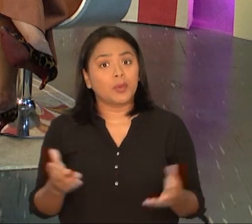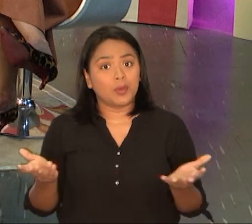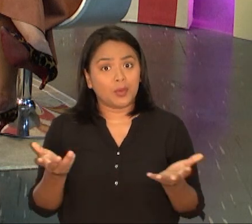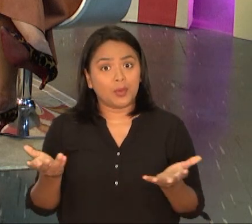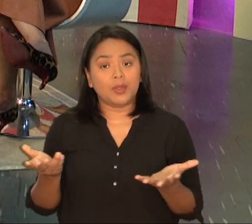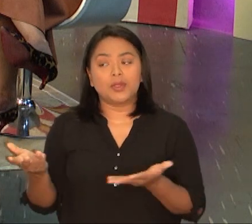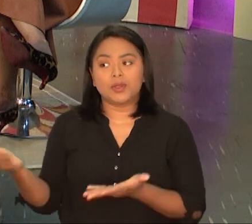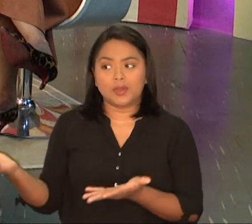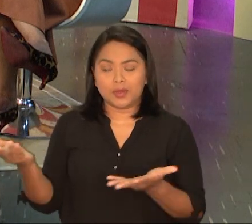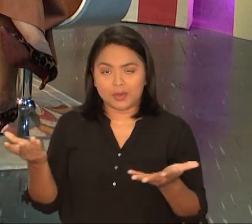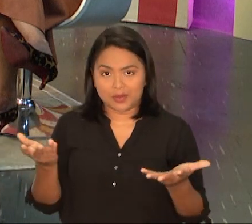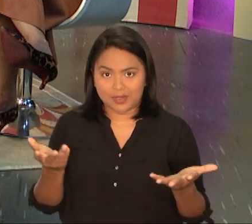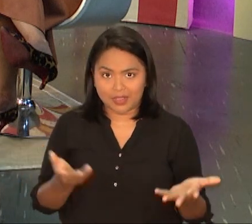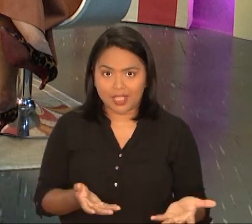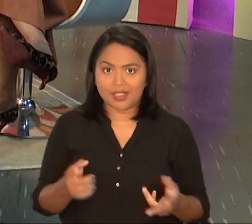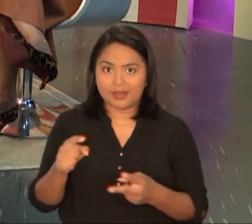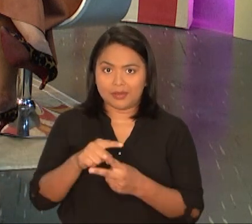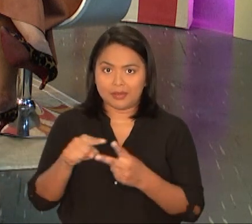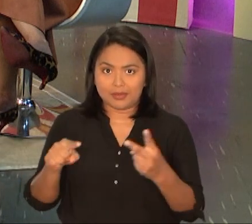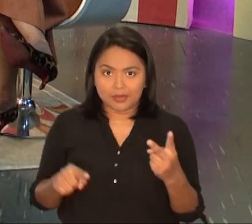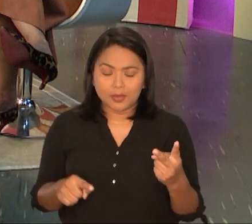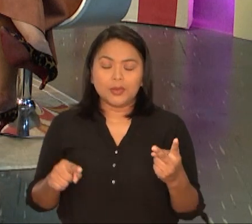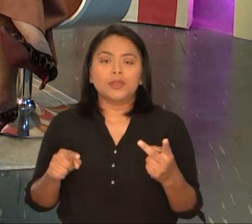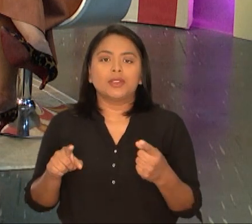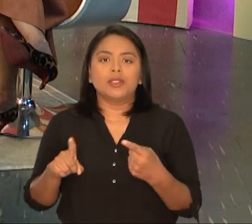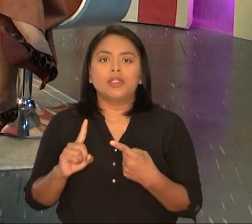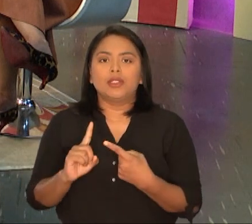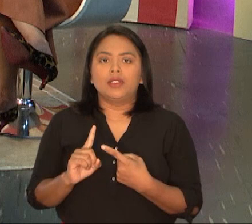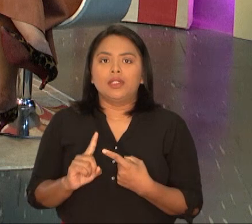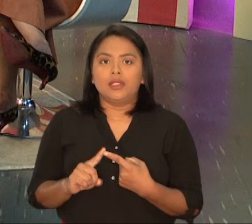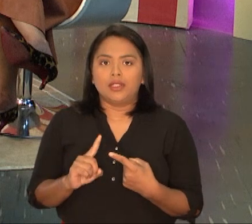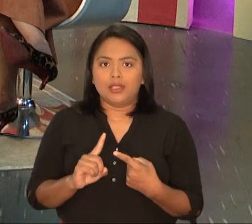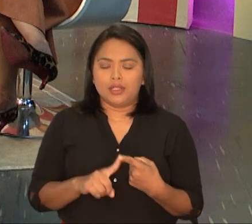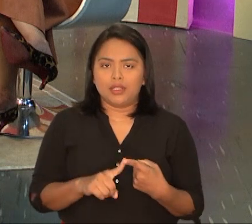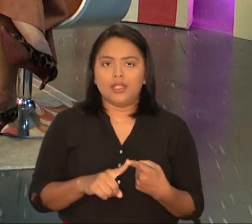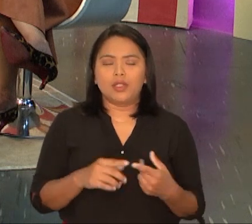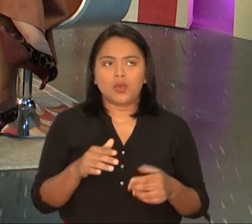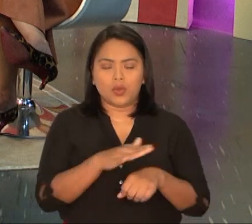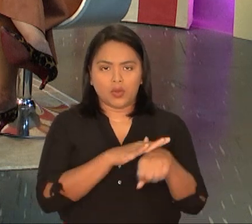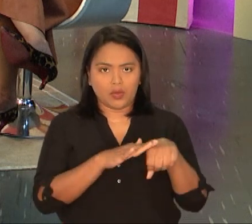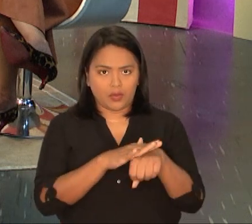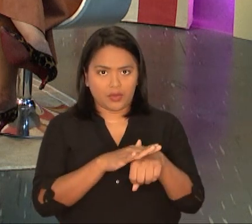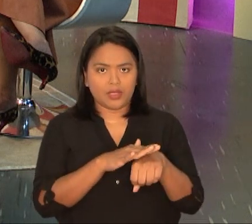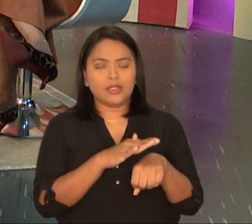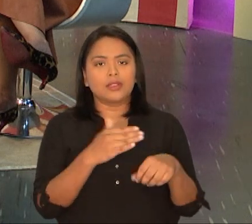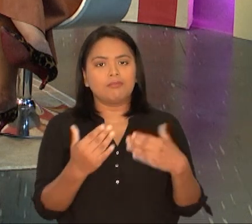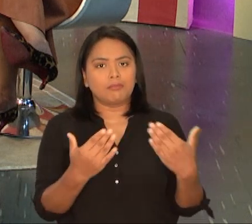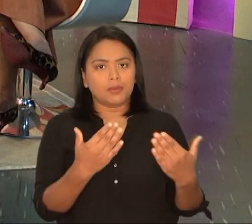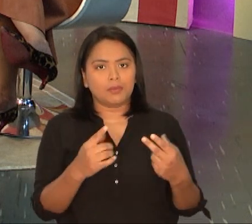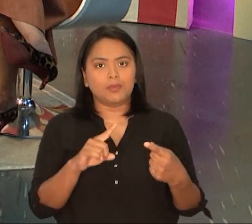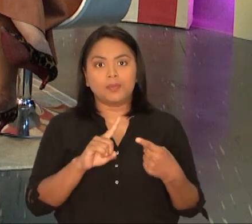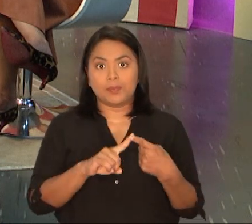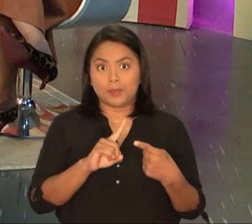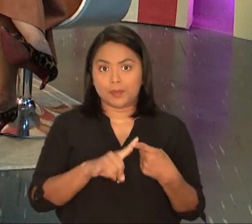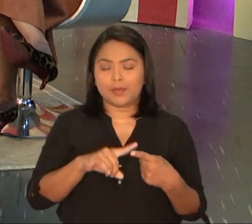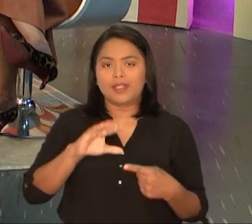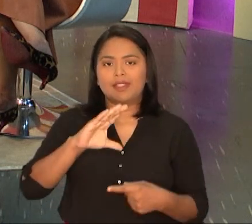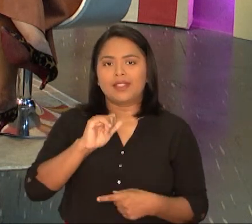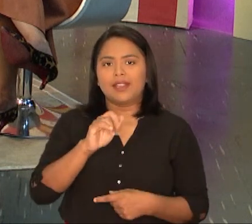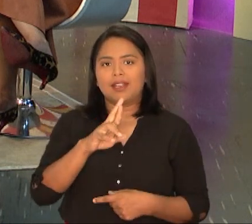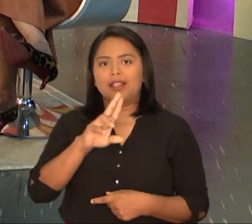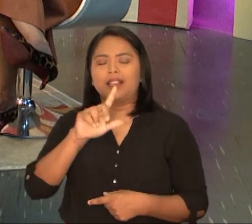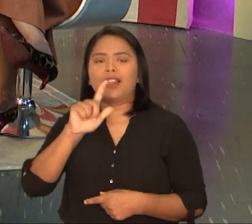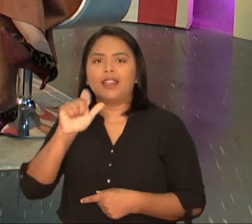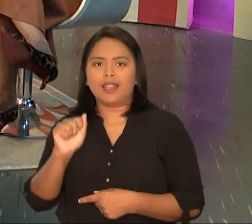nossas convidadas que vieram para esse bate-papo. Bom, para esta conversa nós convidamos Carla Pinheiro, que é jornalista e mãe